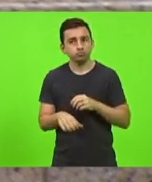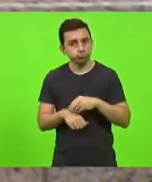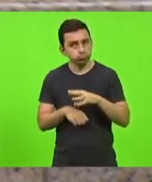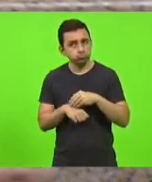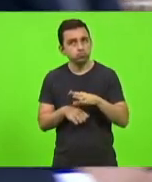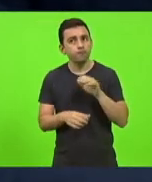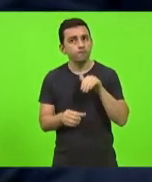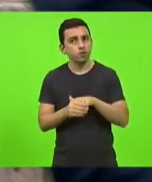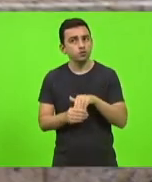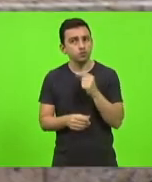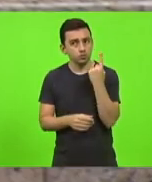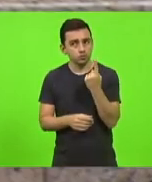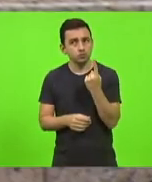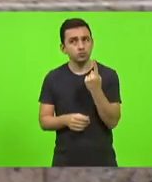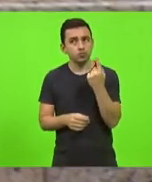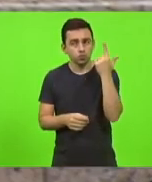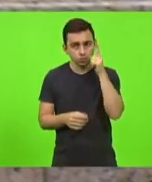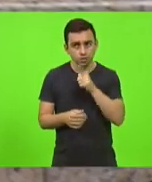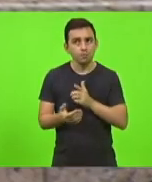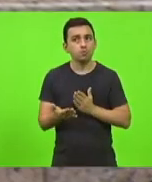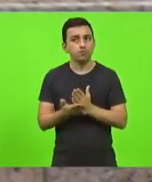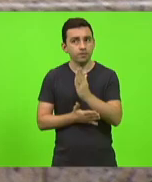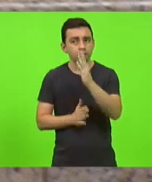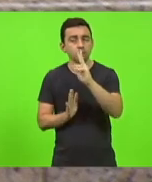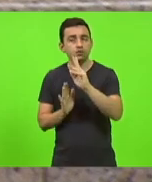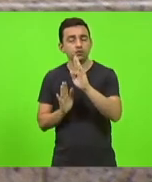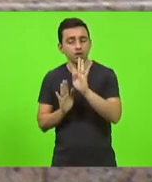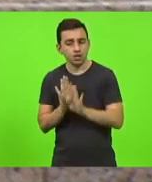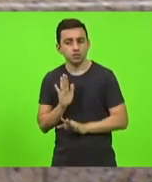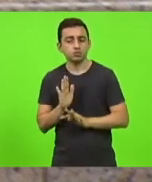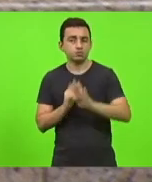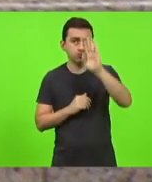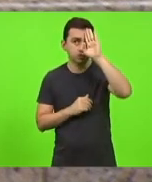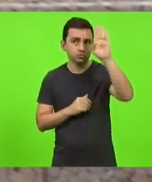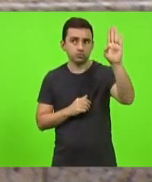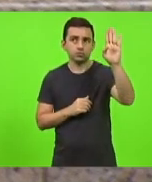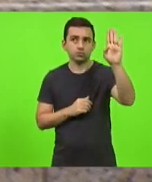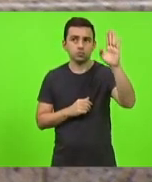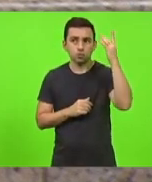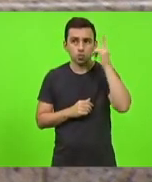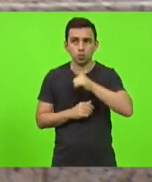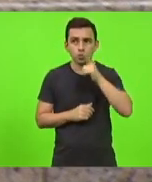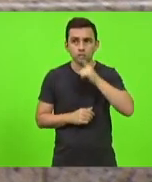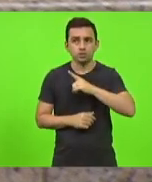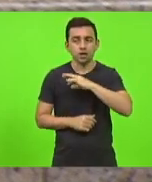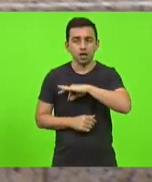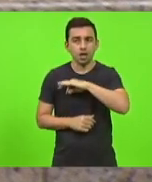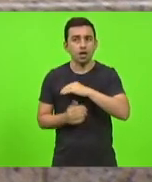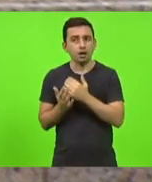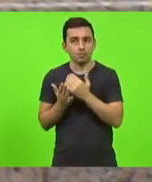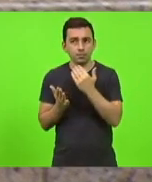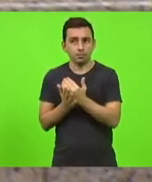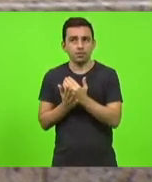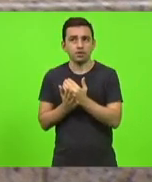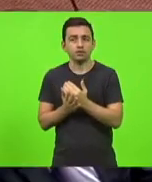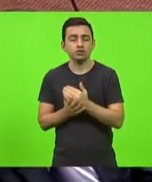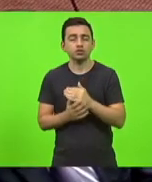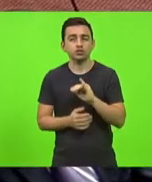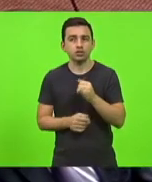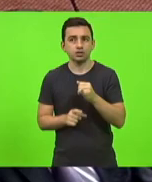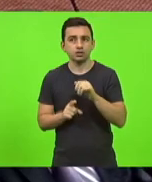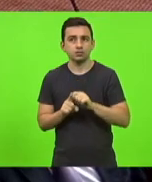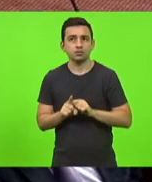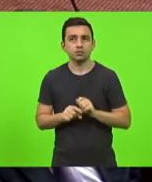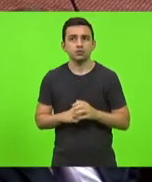um, pelo menos aprovar o texto principal do projeto de lei, da condição de ter o aumento em janeiro. Muito obrigado. Deputado e